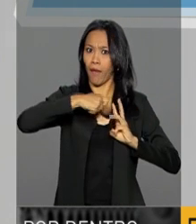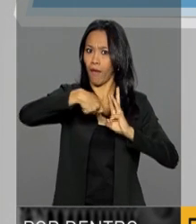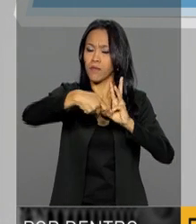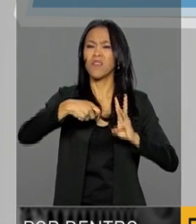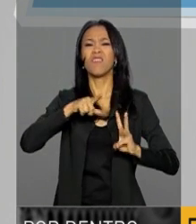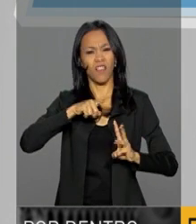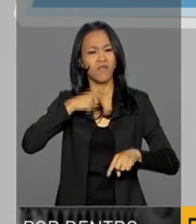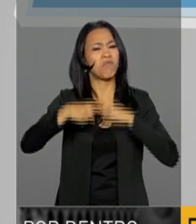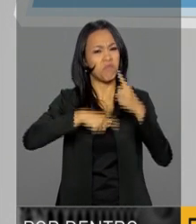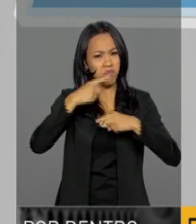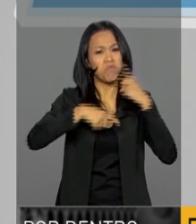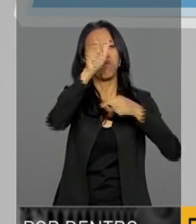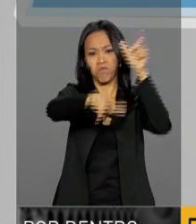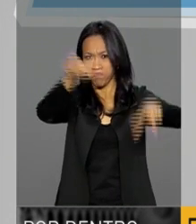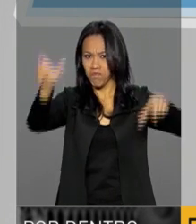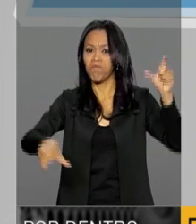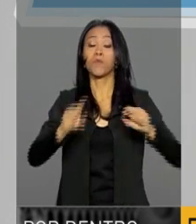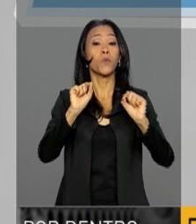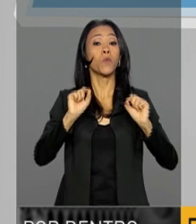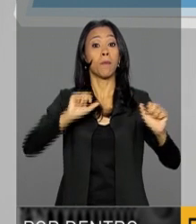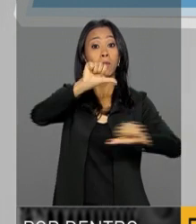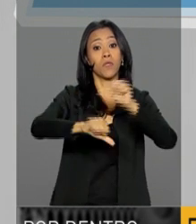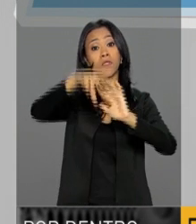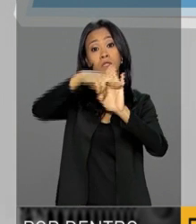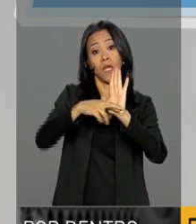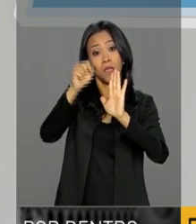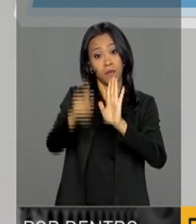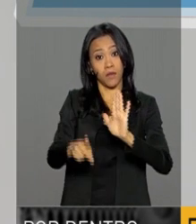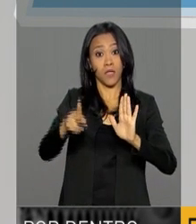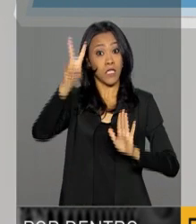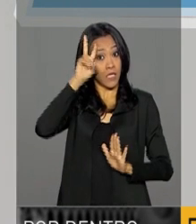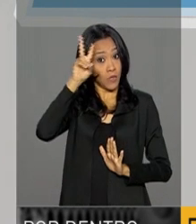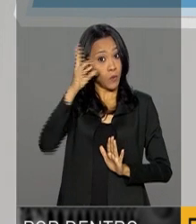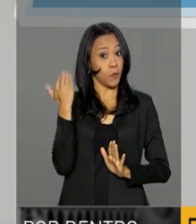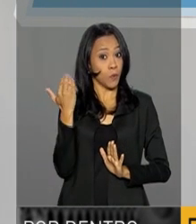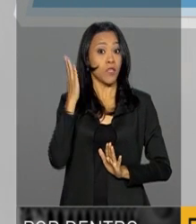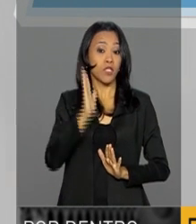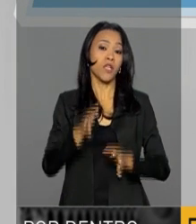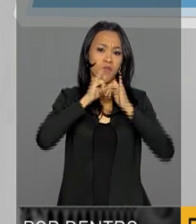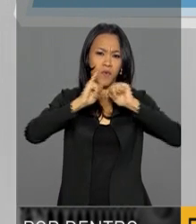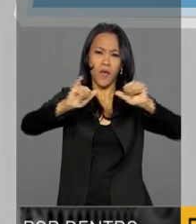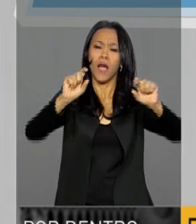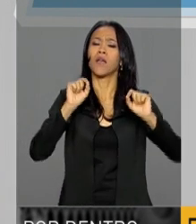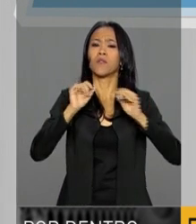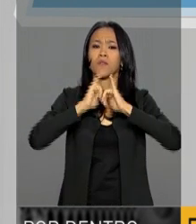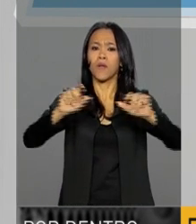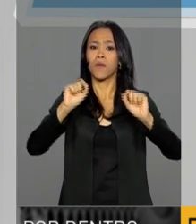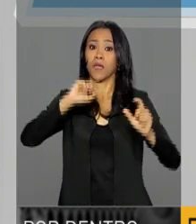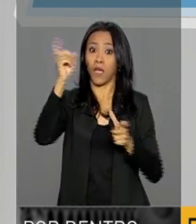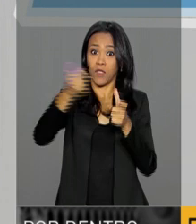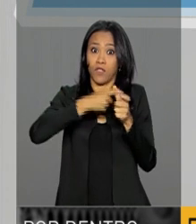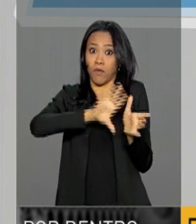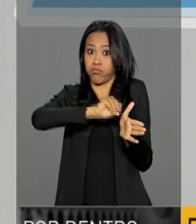para os brasileiros que é a reforma da previdência nesta segunda feira foi divulgado o índice do déficit da previdência no ano passado que